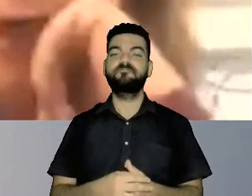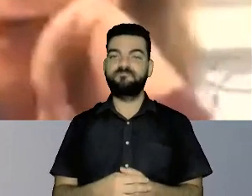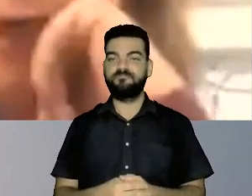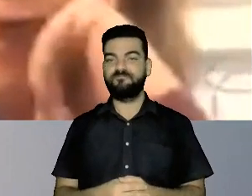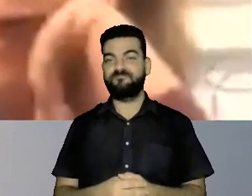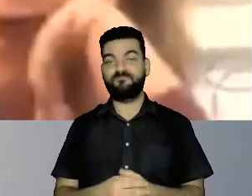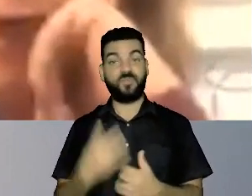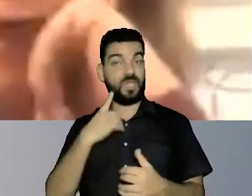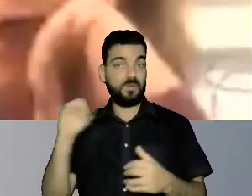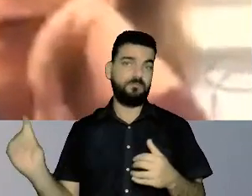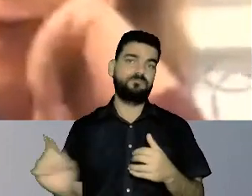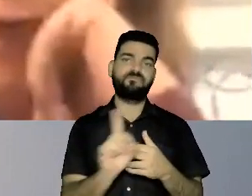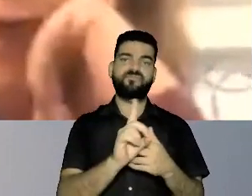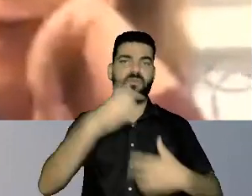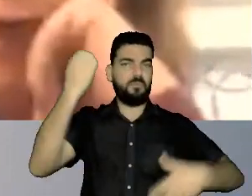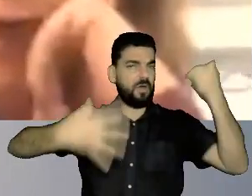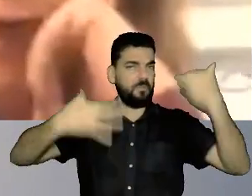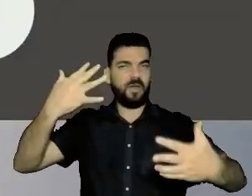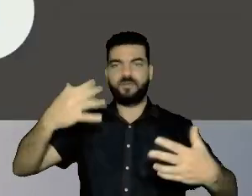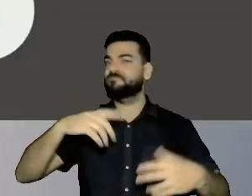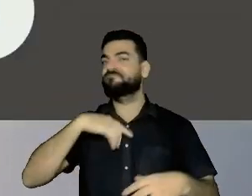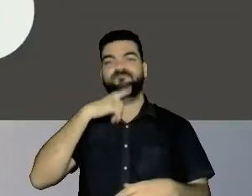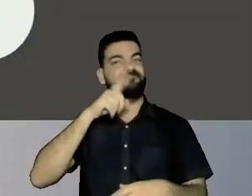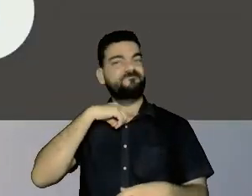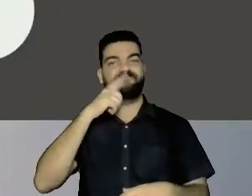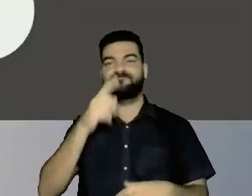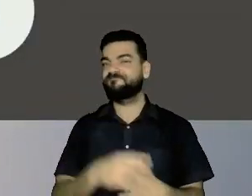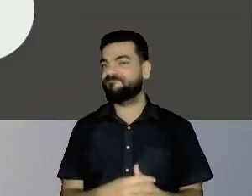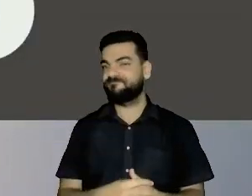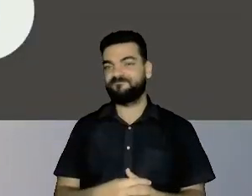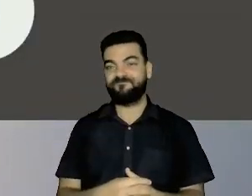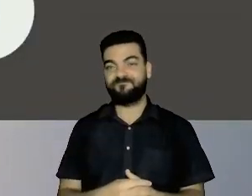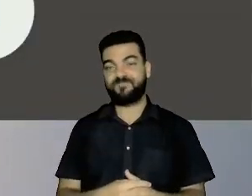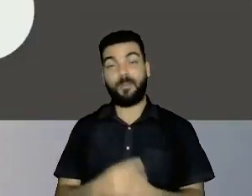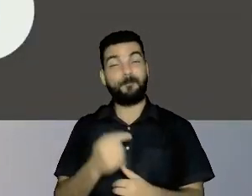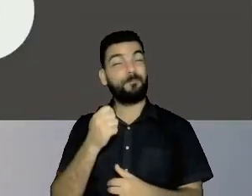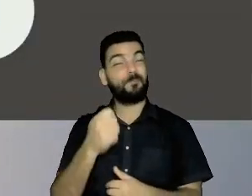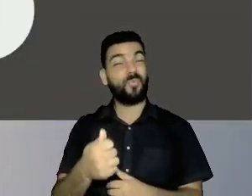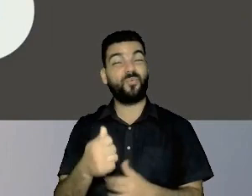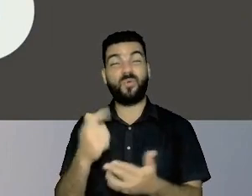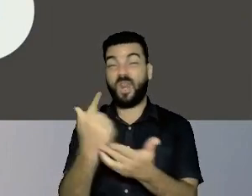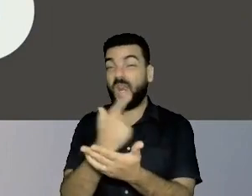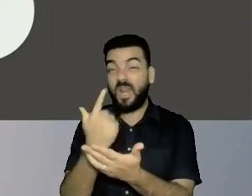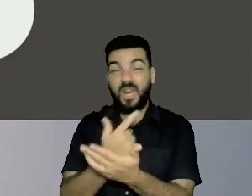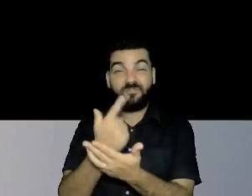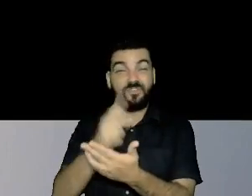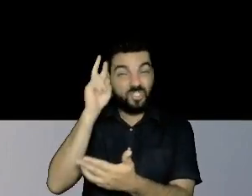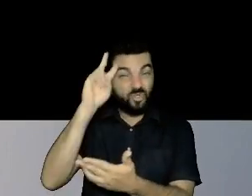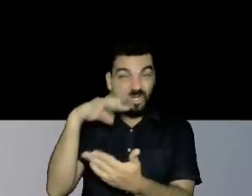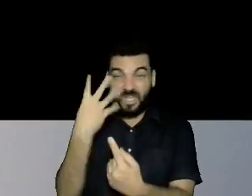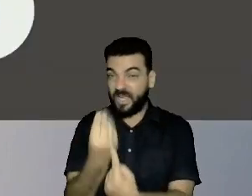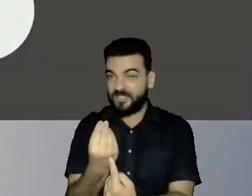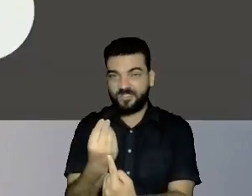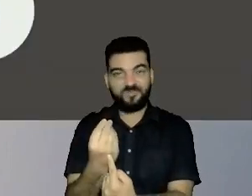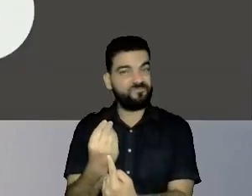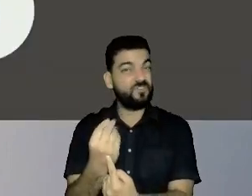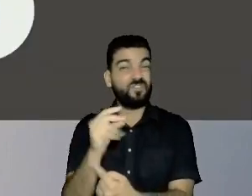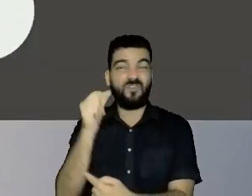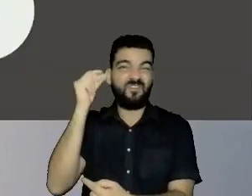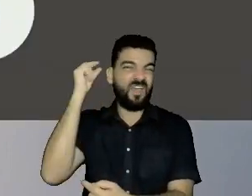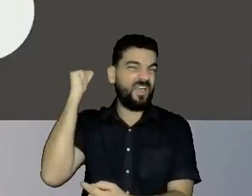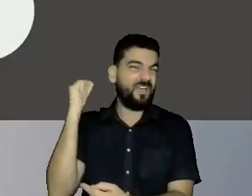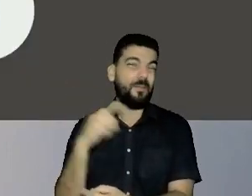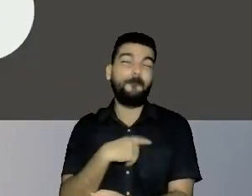acabavam sendo escondidas, né? Elas não acabavam ocupando o espaço e dificilmente você encontra